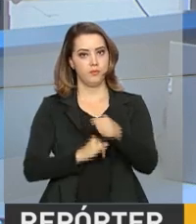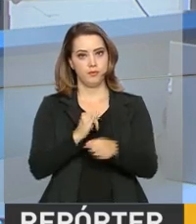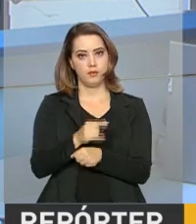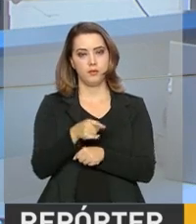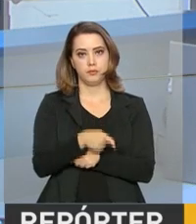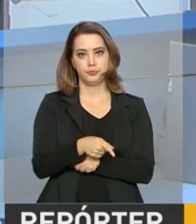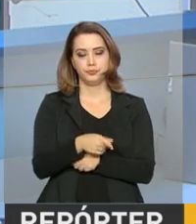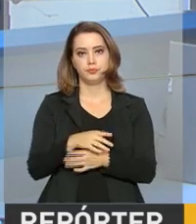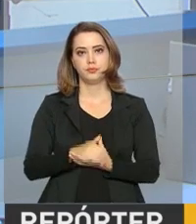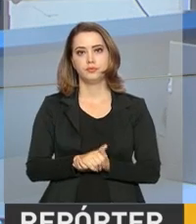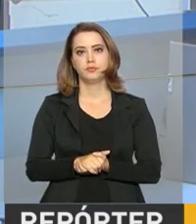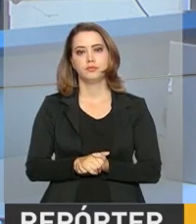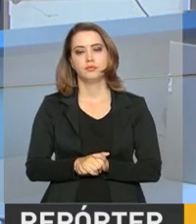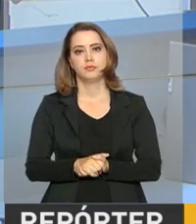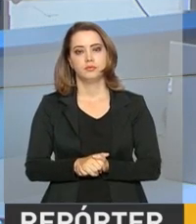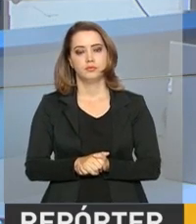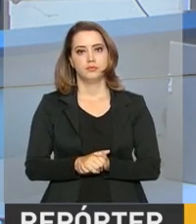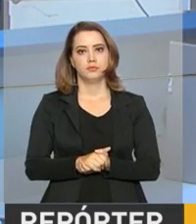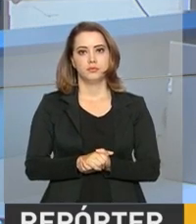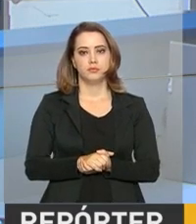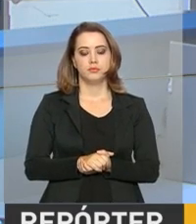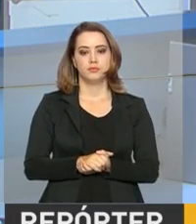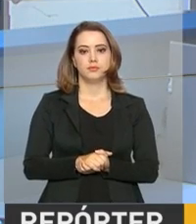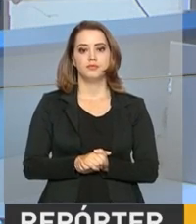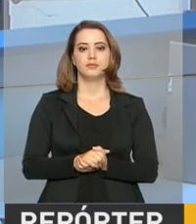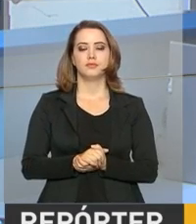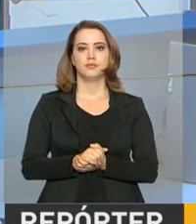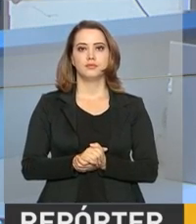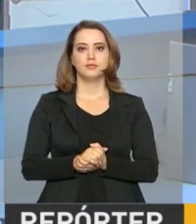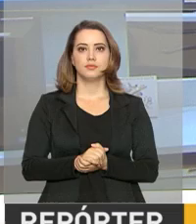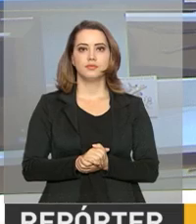endereço siteprouni.mec.gov.br